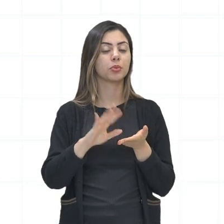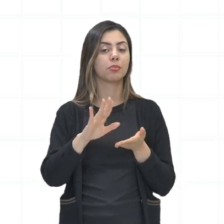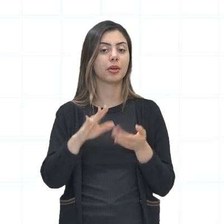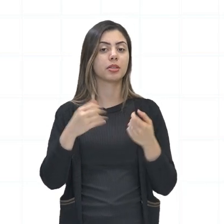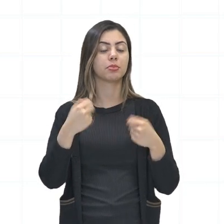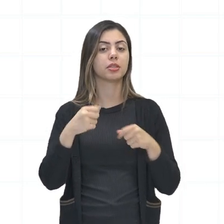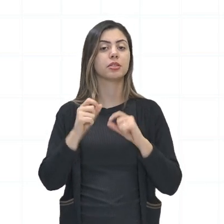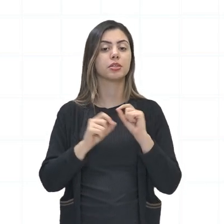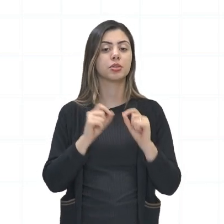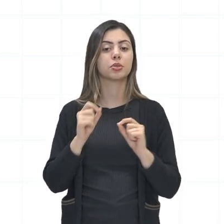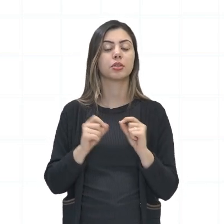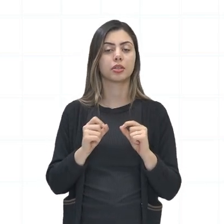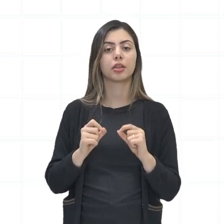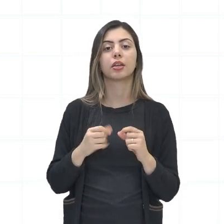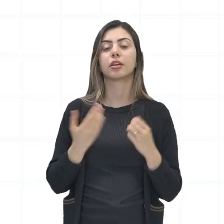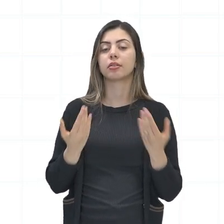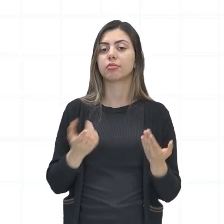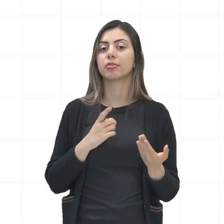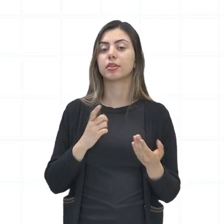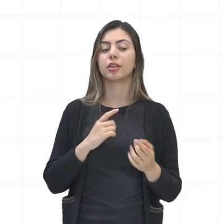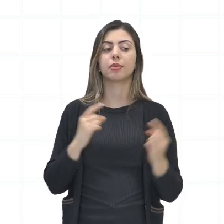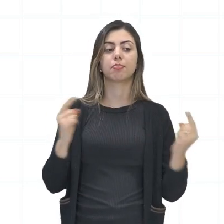uma diferença de